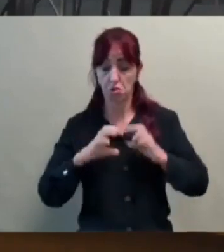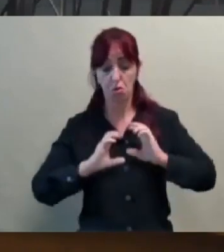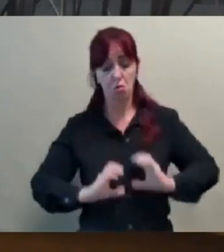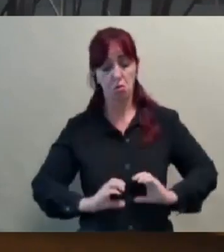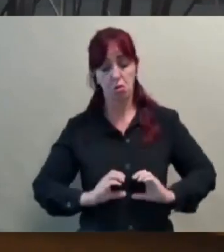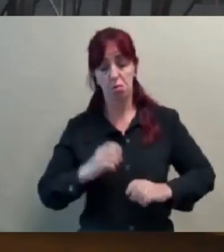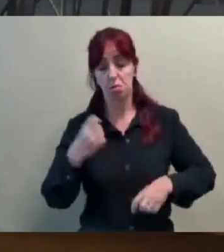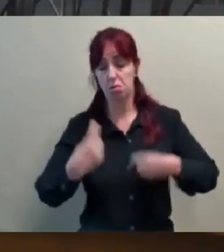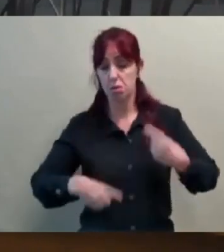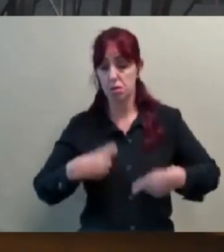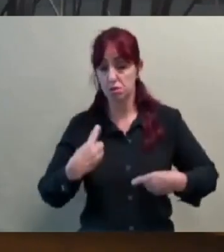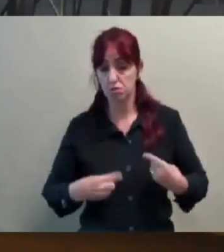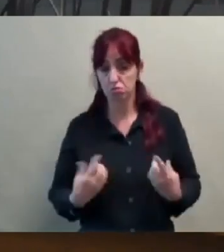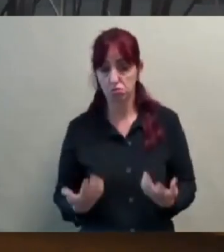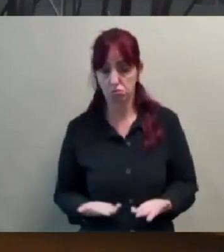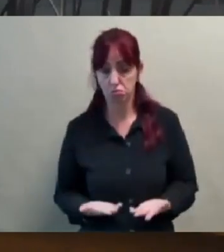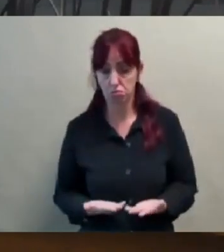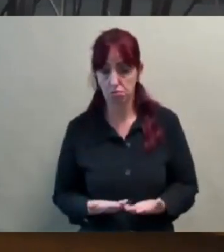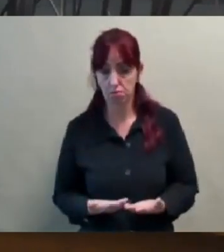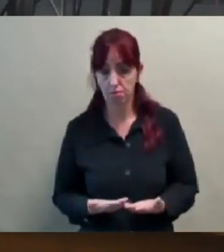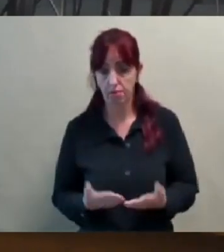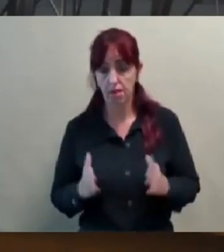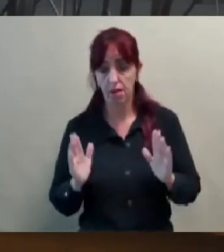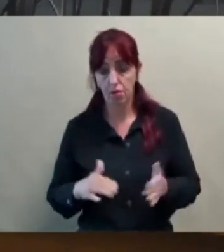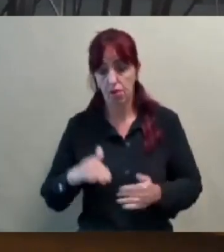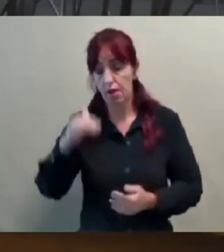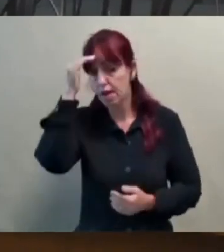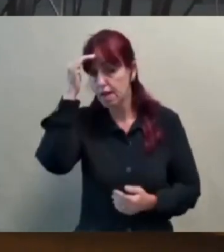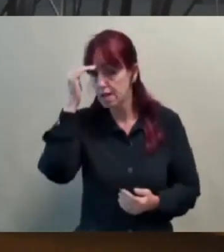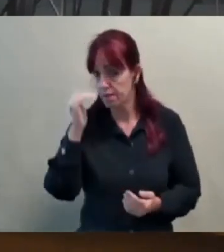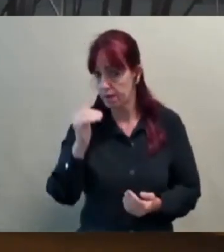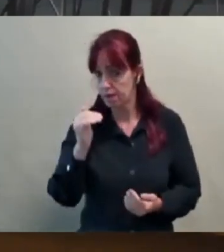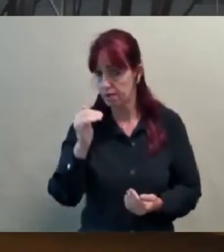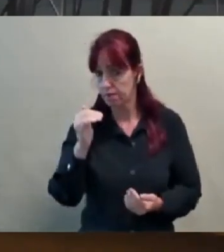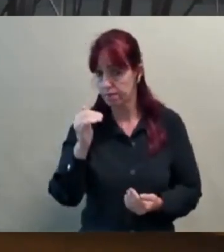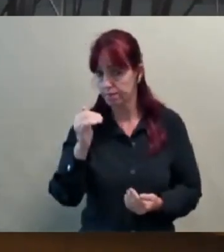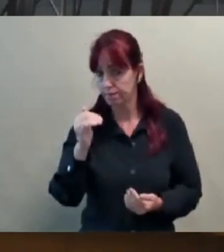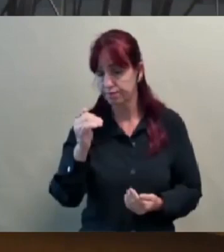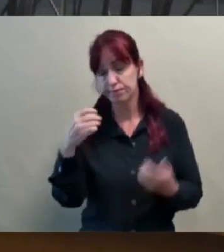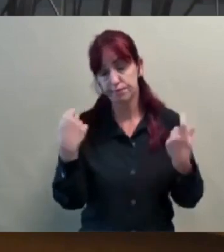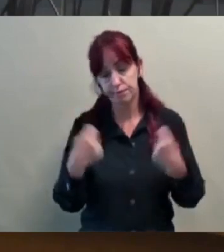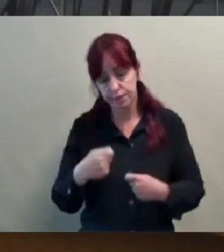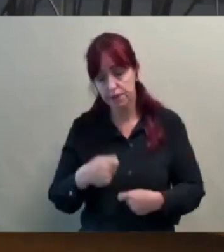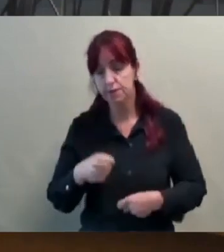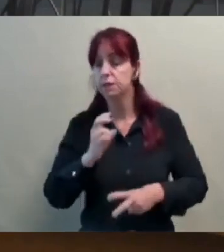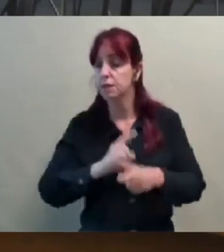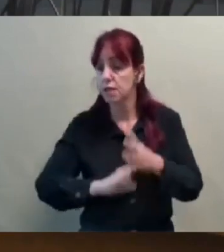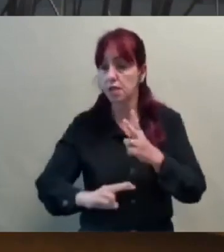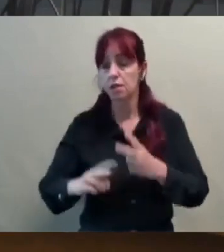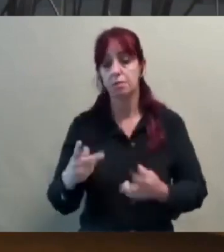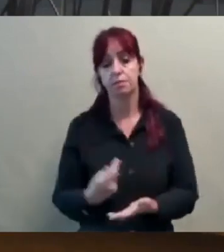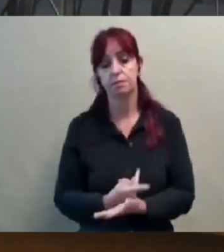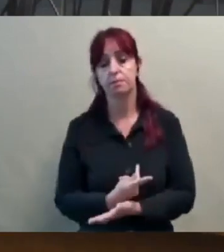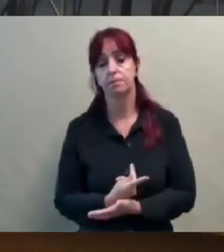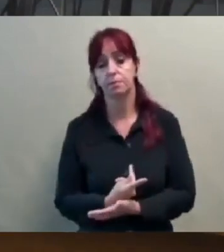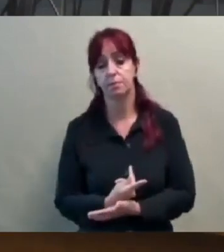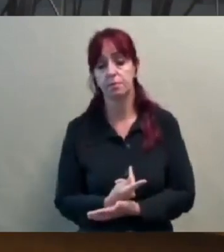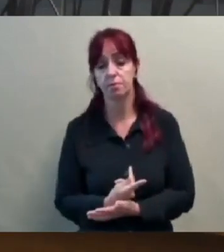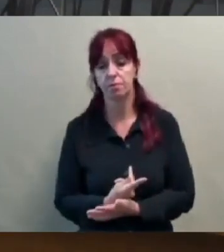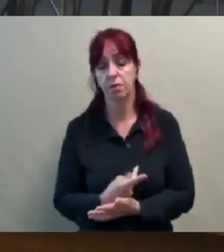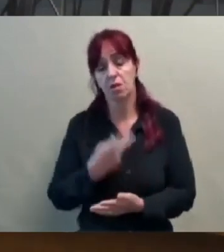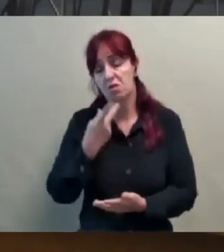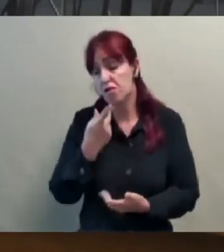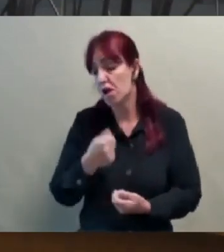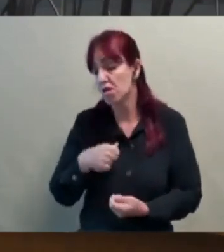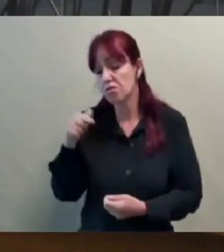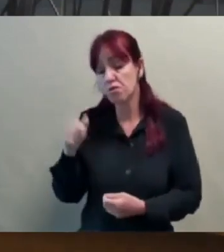vamos tomar uma posição política. Agora, respeito deveria sempre existir. Não estou dizendo que é Vossa Excelência,